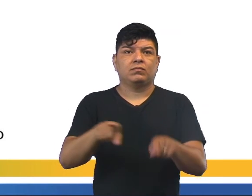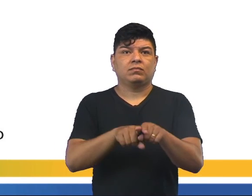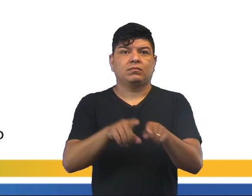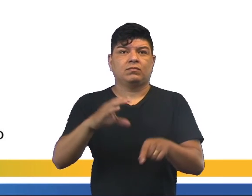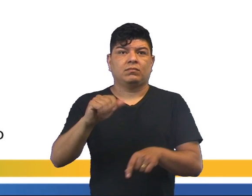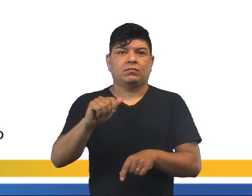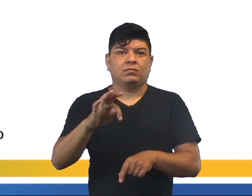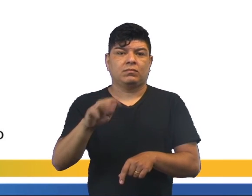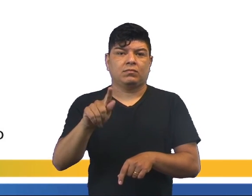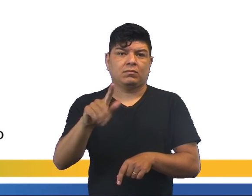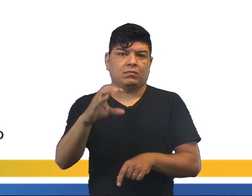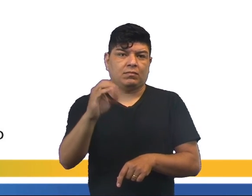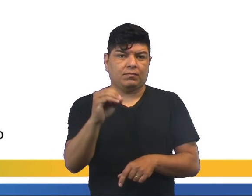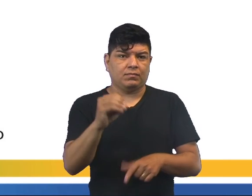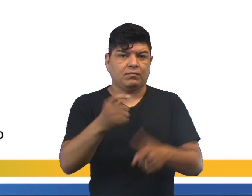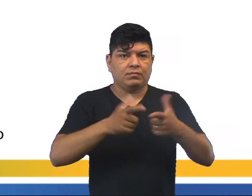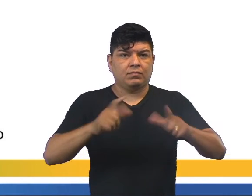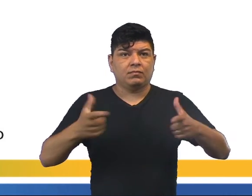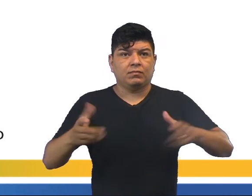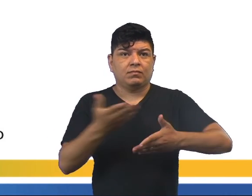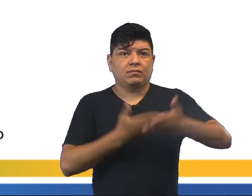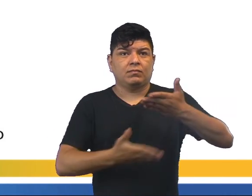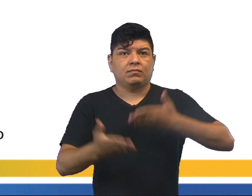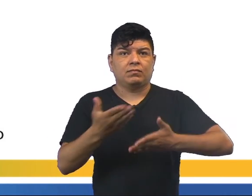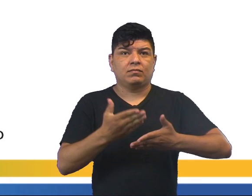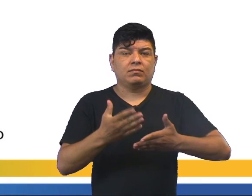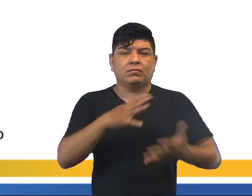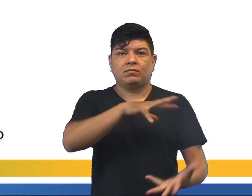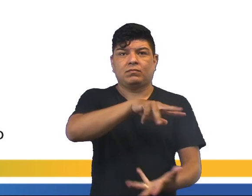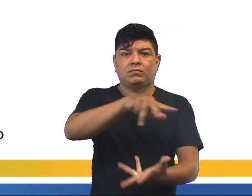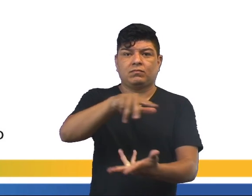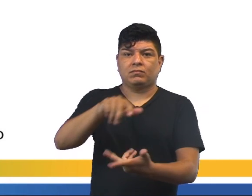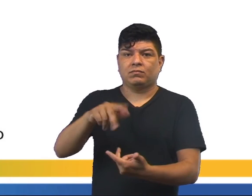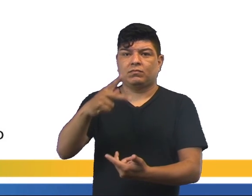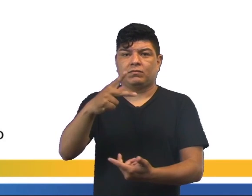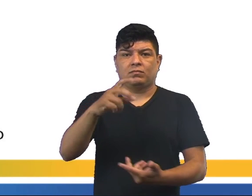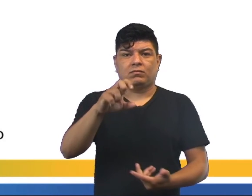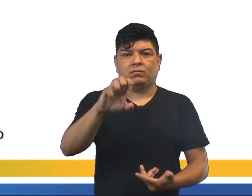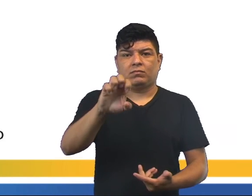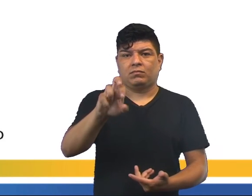mundo romano e a expansão e o mundo bárbaro na Pérsia.